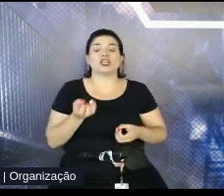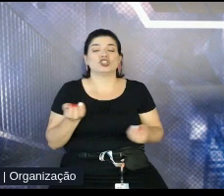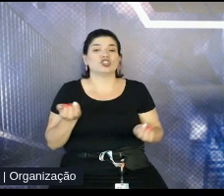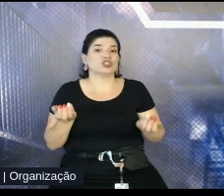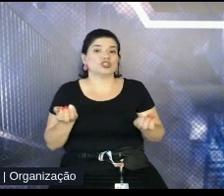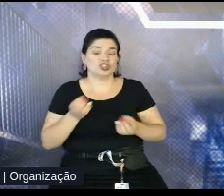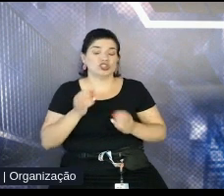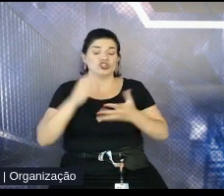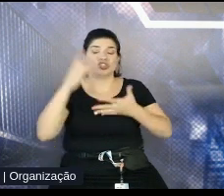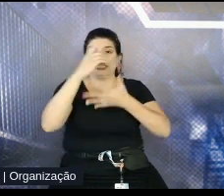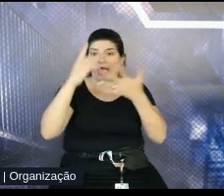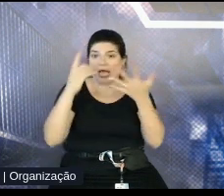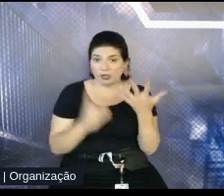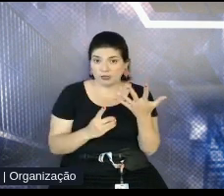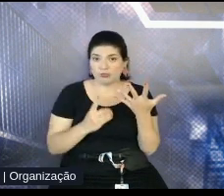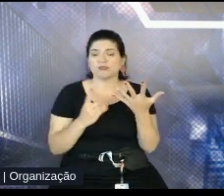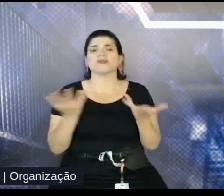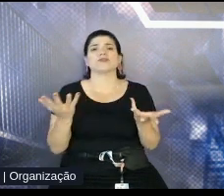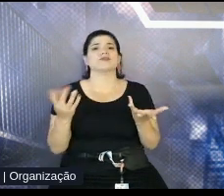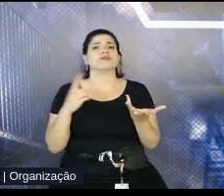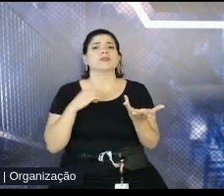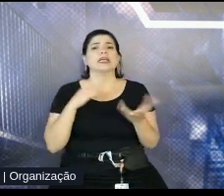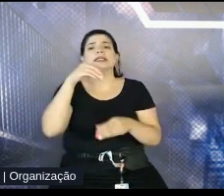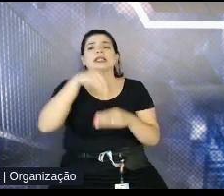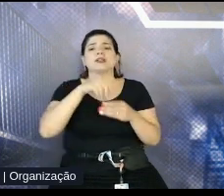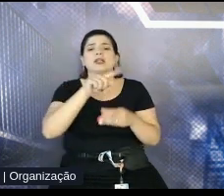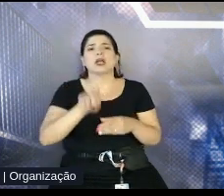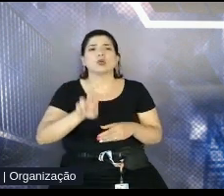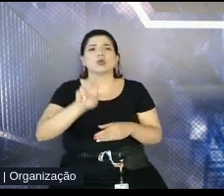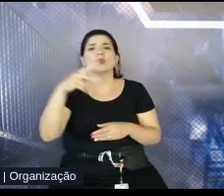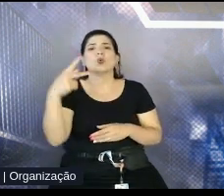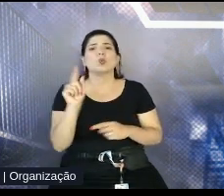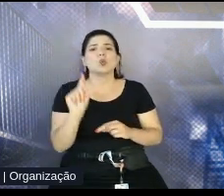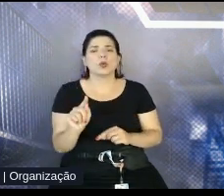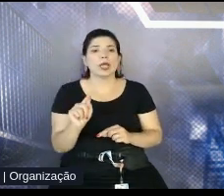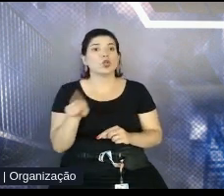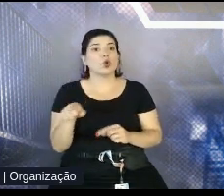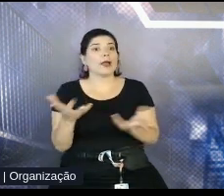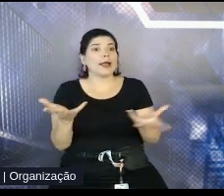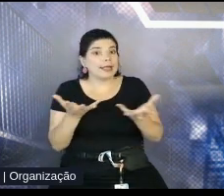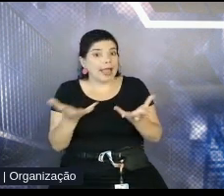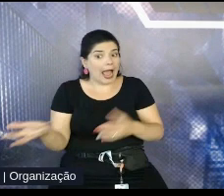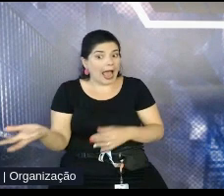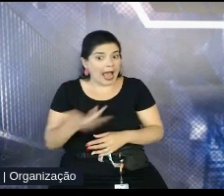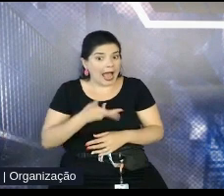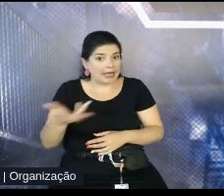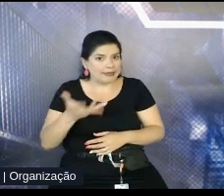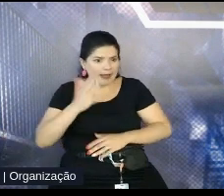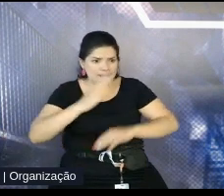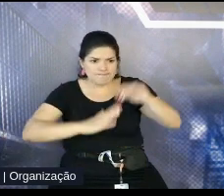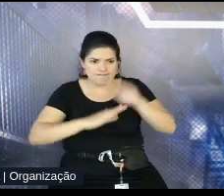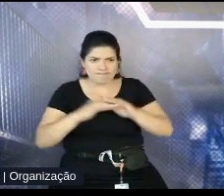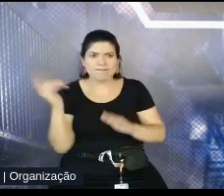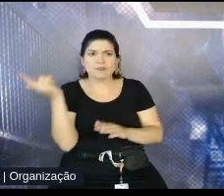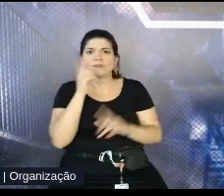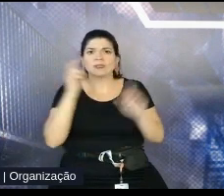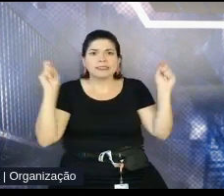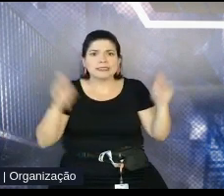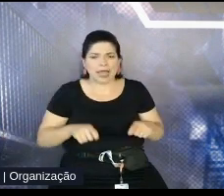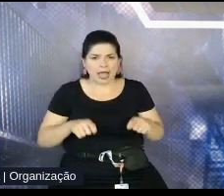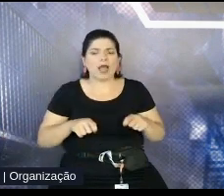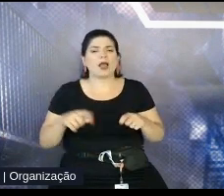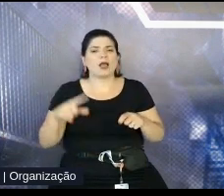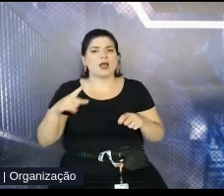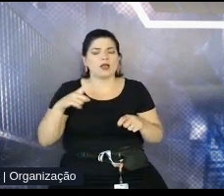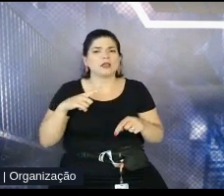esse time busca, né, hoje dentro da ZUP? A gente procura acelerar o estado da prática através do estado da arte. E